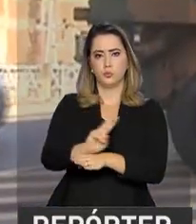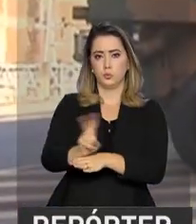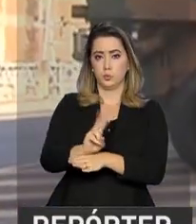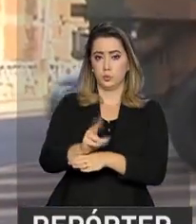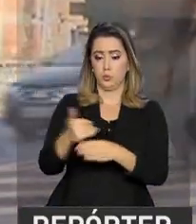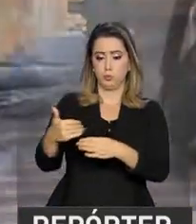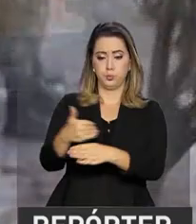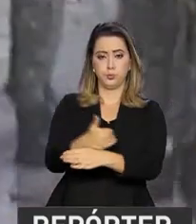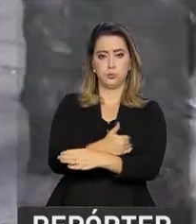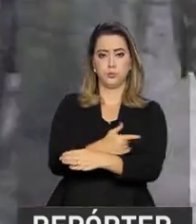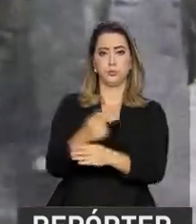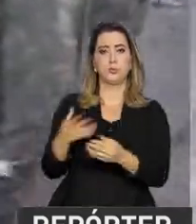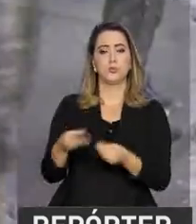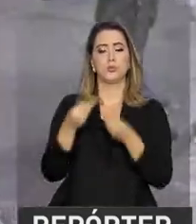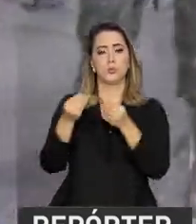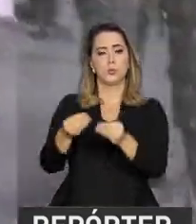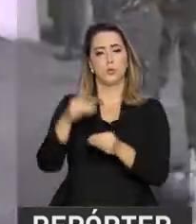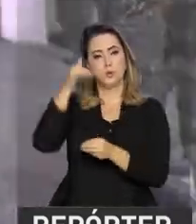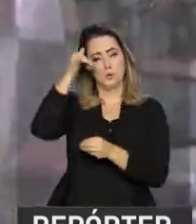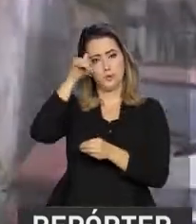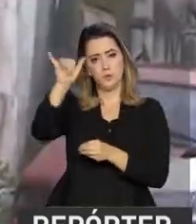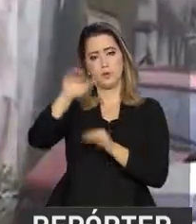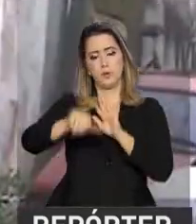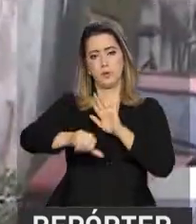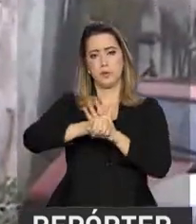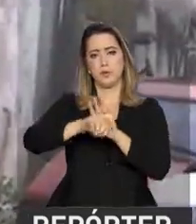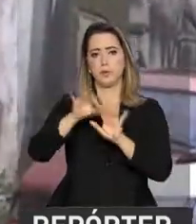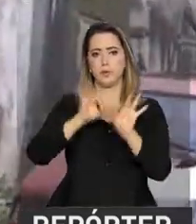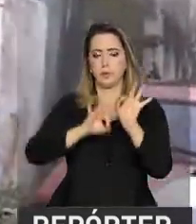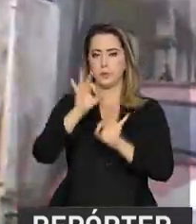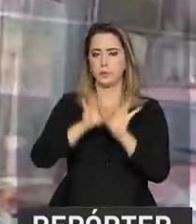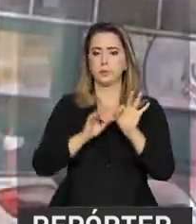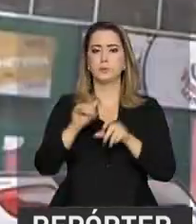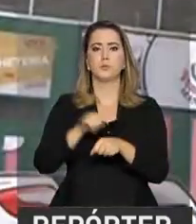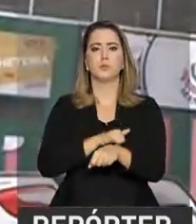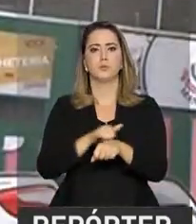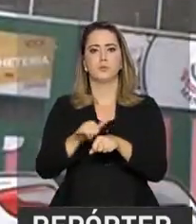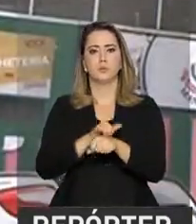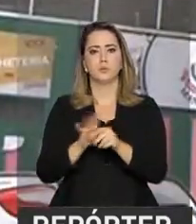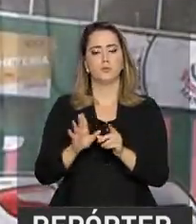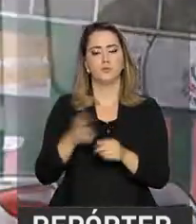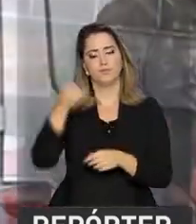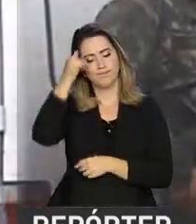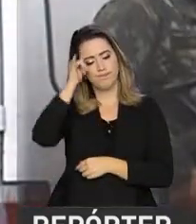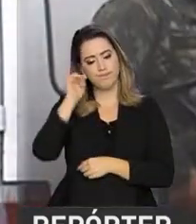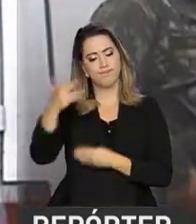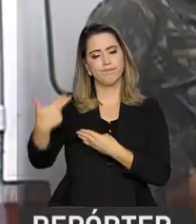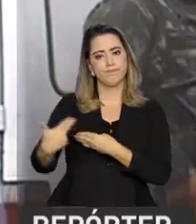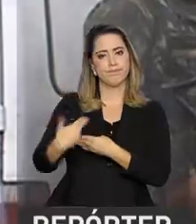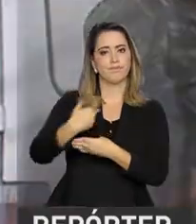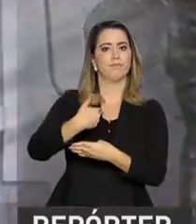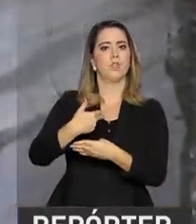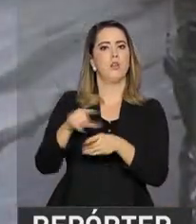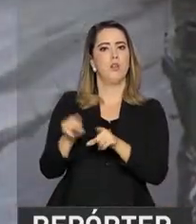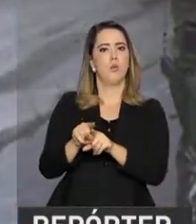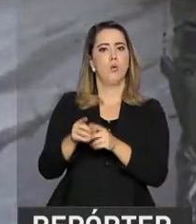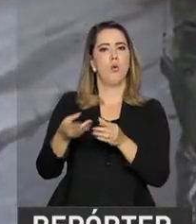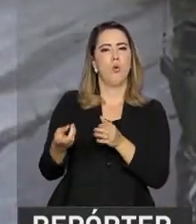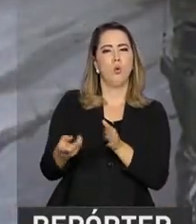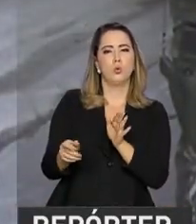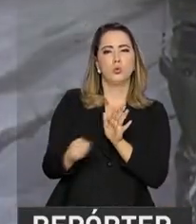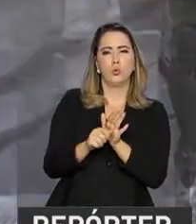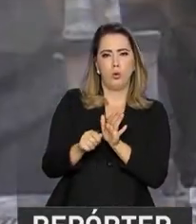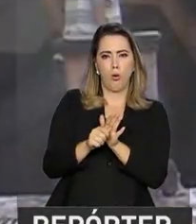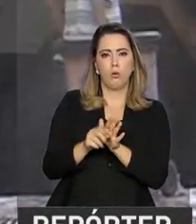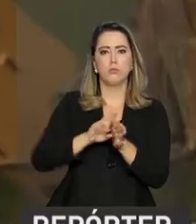de fronteira vem sendo no combate ao crime organizado. A estratégia é coibir a entrada de armas, munições e drogas antes que esses